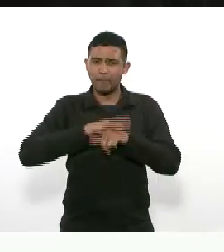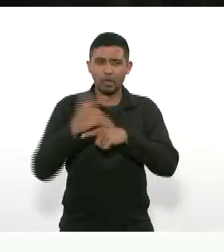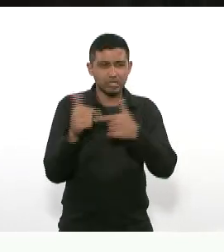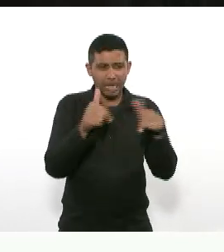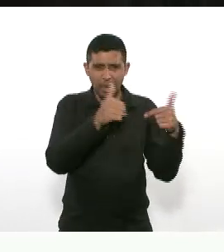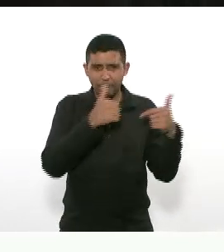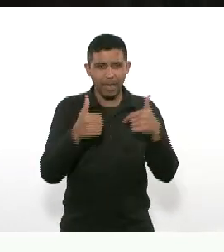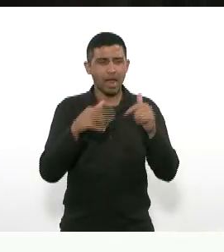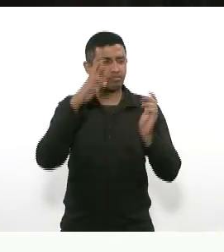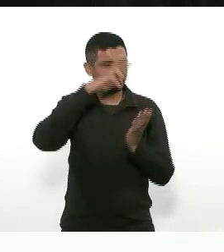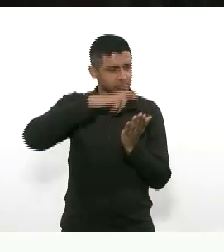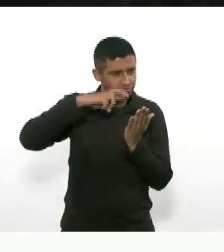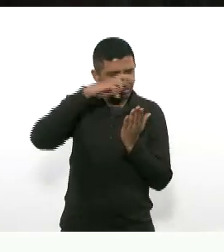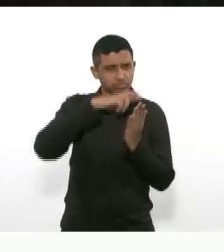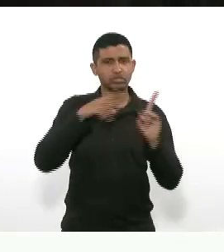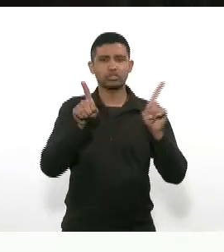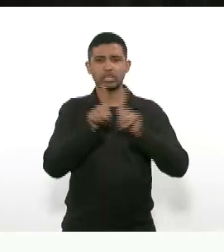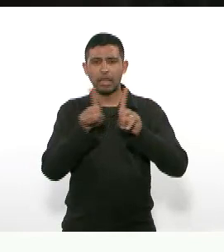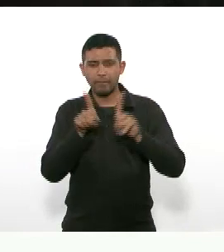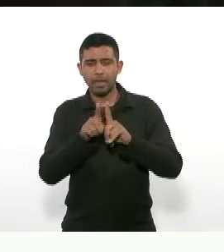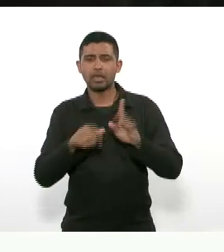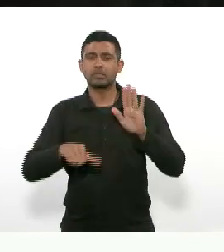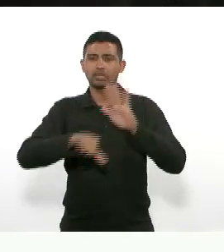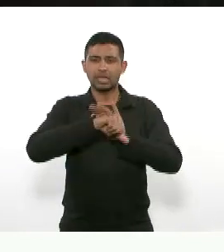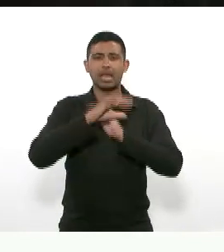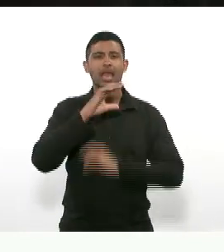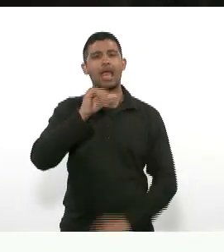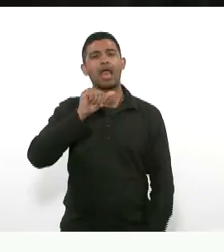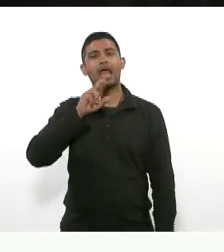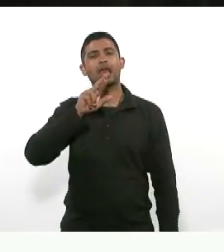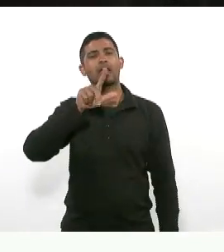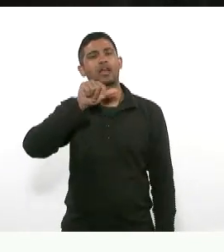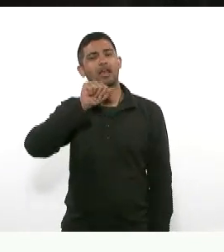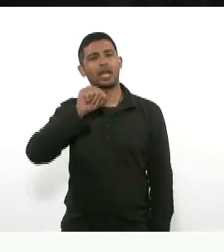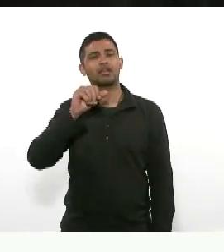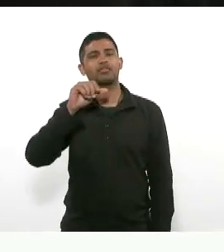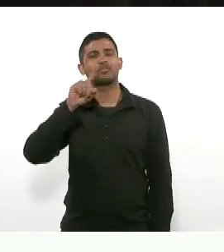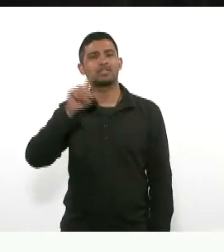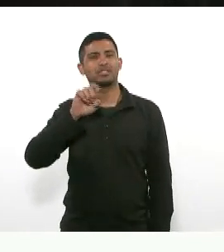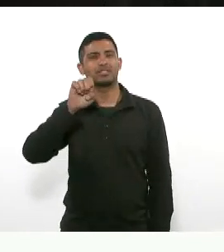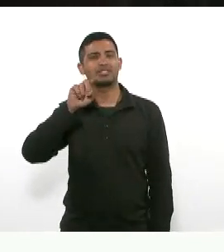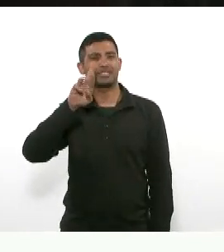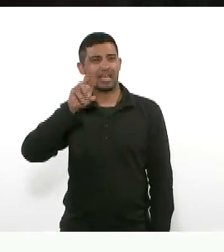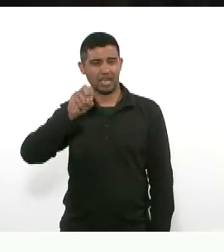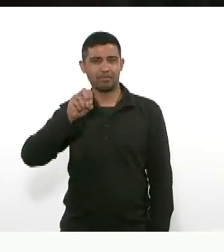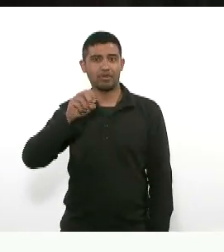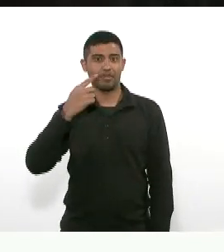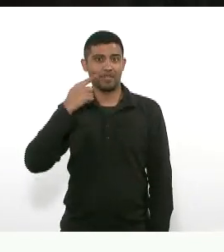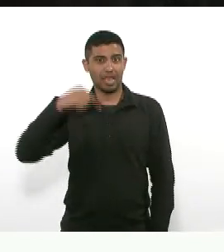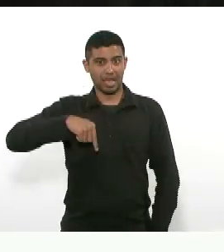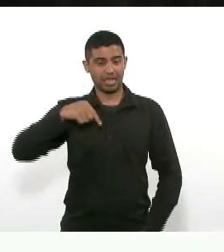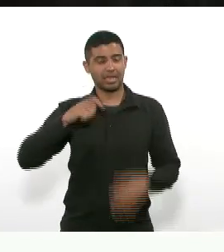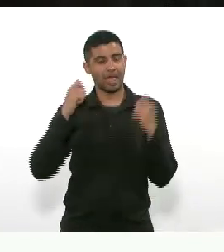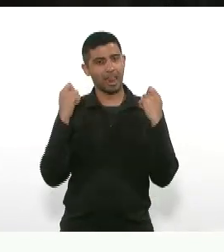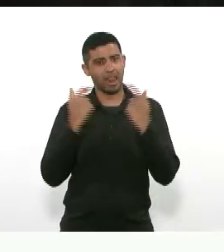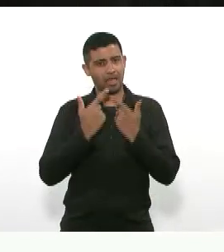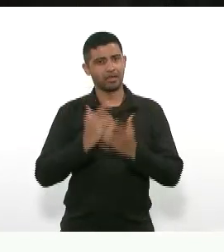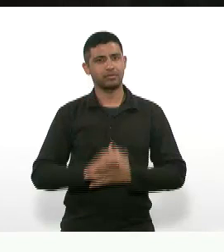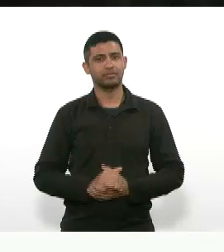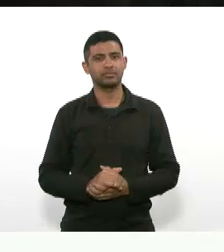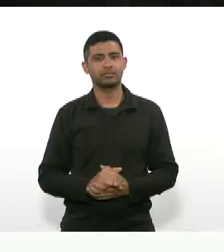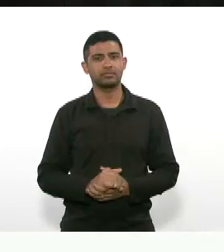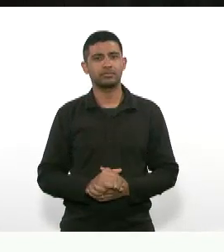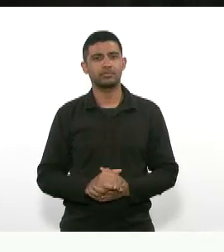de Criminalística Carlos Zébory, o Instituto Médico Legal, que essa casa efetivamente